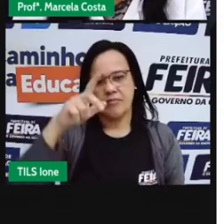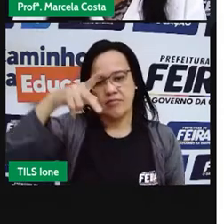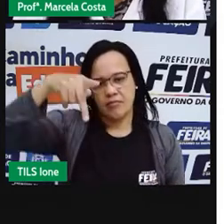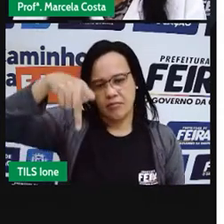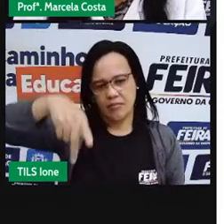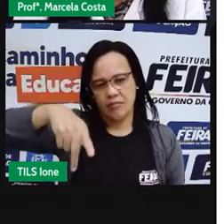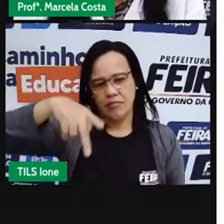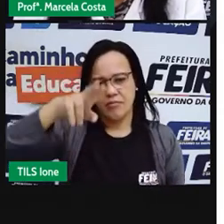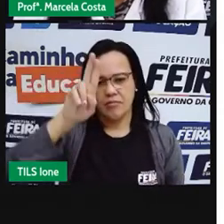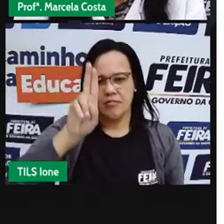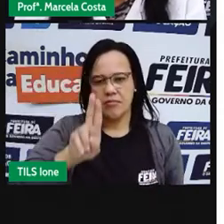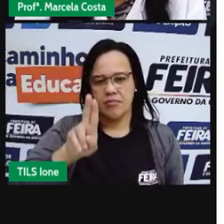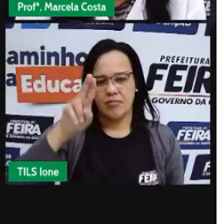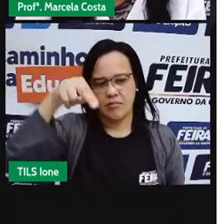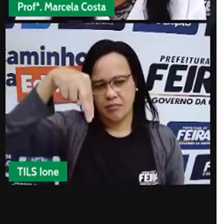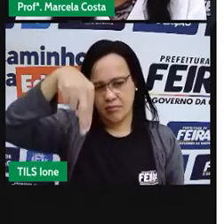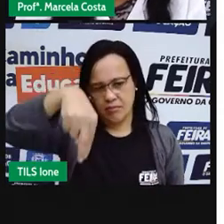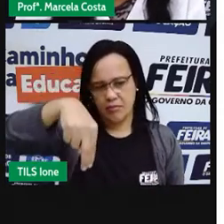Rapunzel,